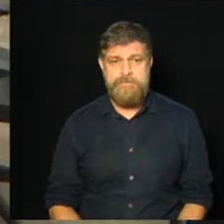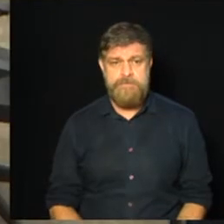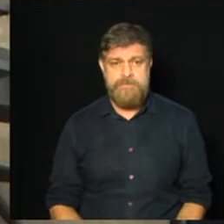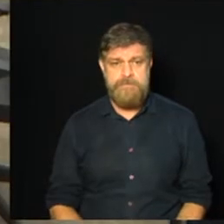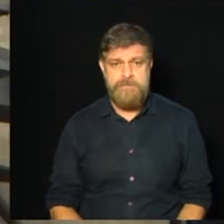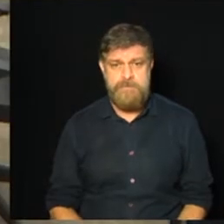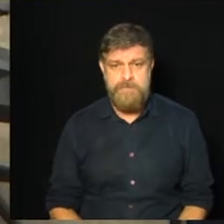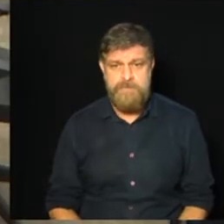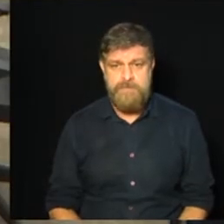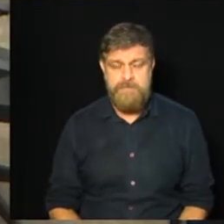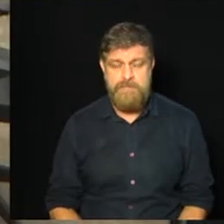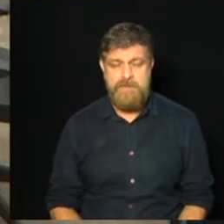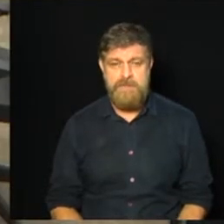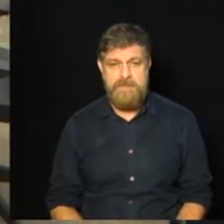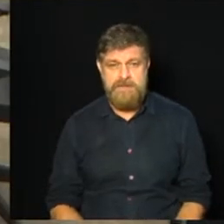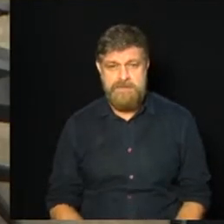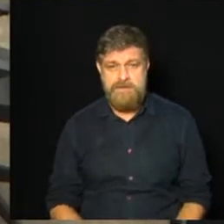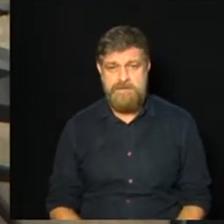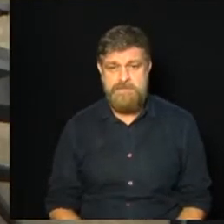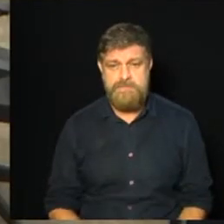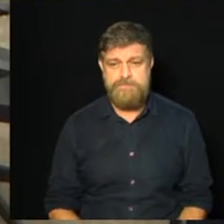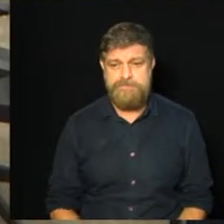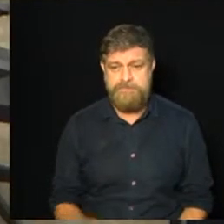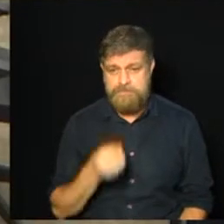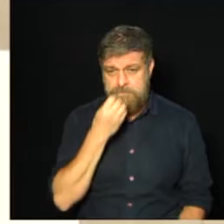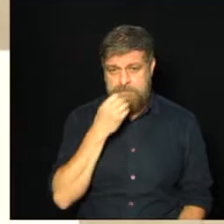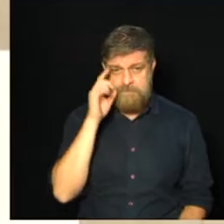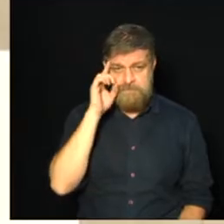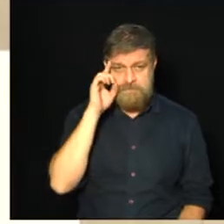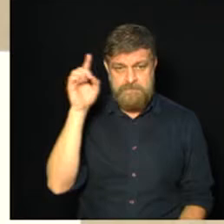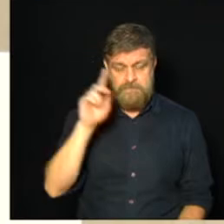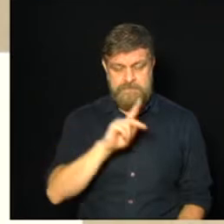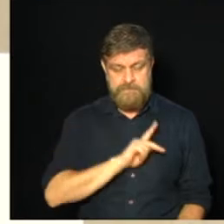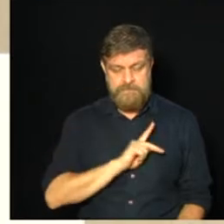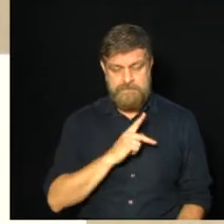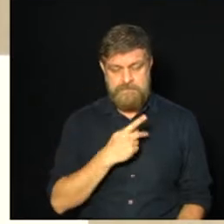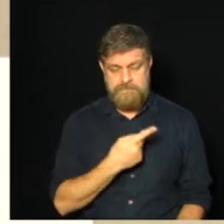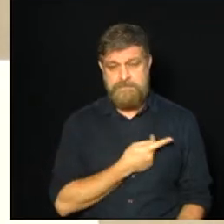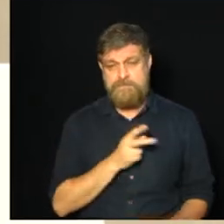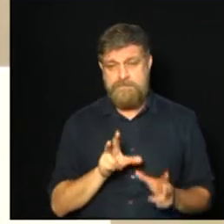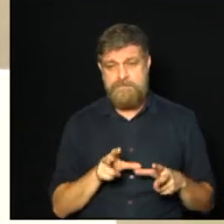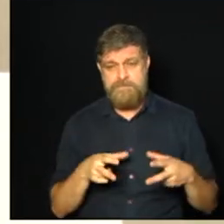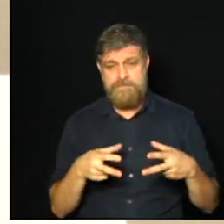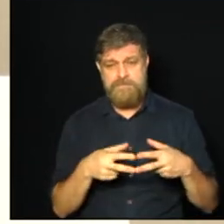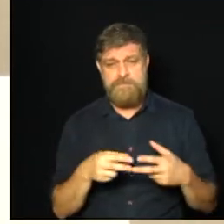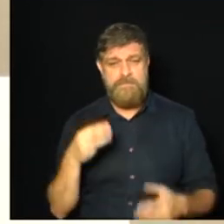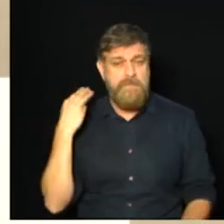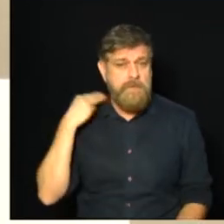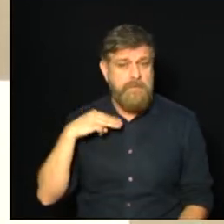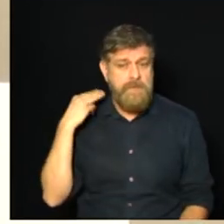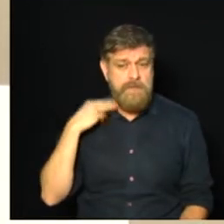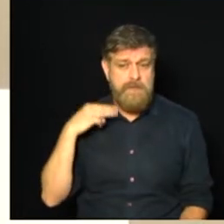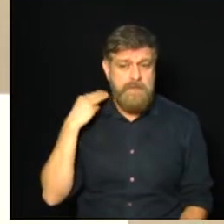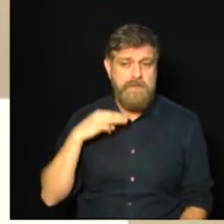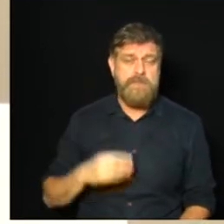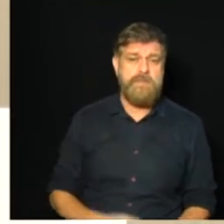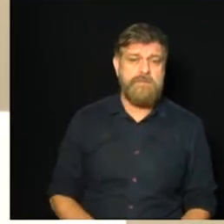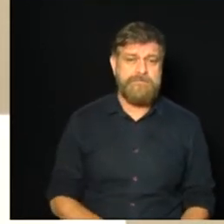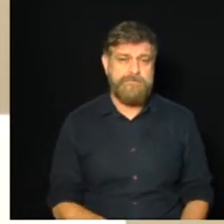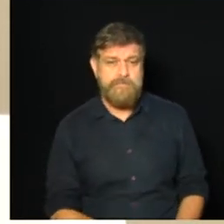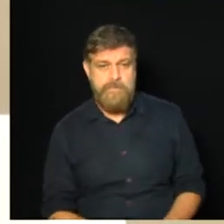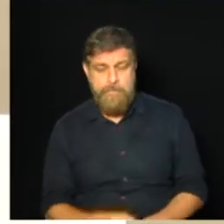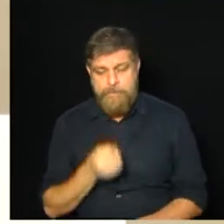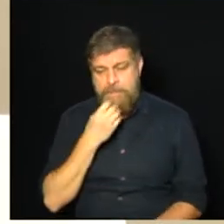Bom dia, presidente Paulo Haddad, dessa comissão. Bom dia, vereadora Mariana Conte. Bom dia,